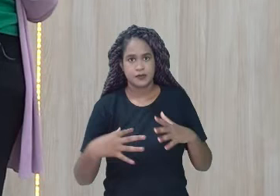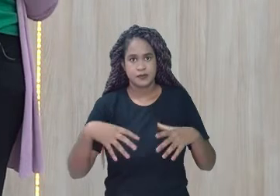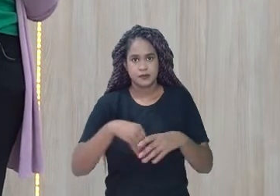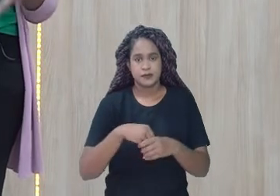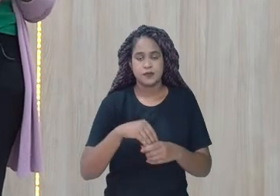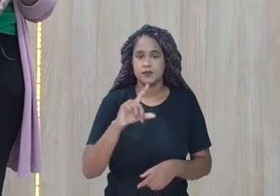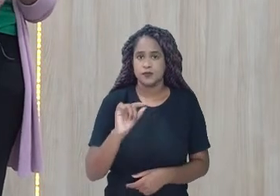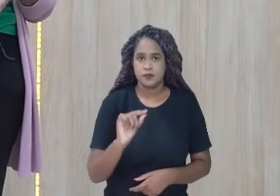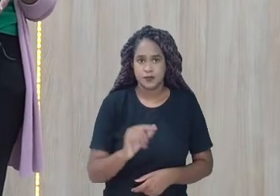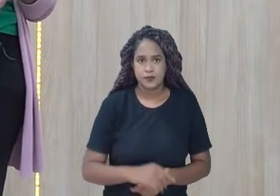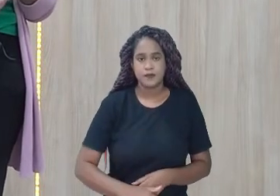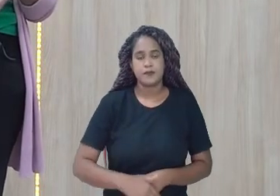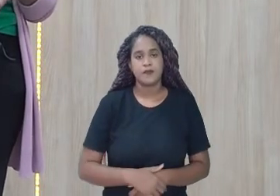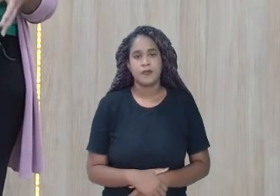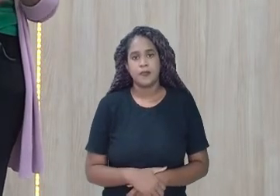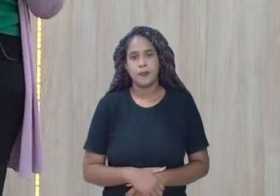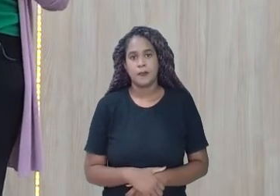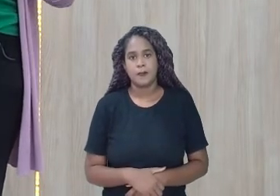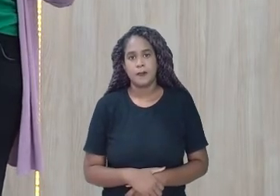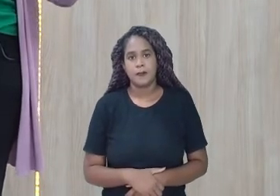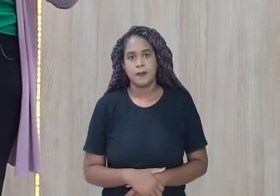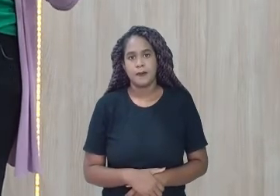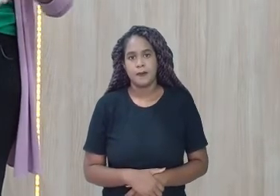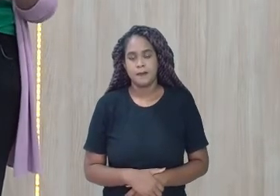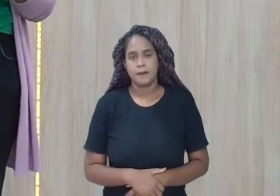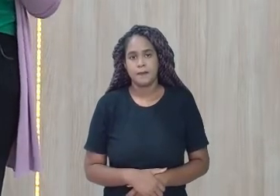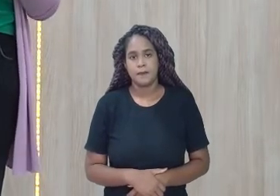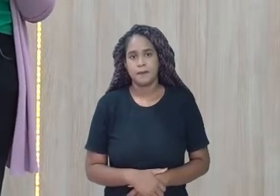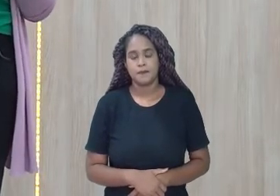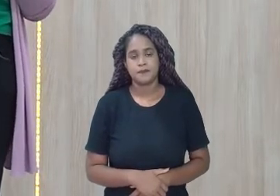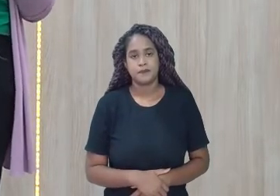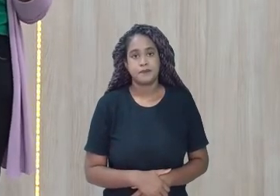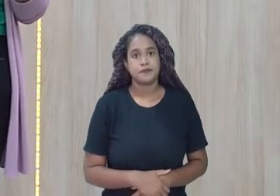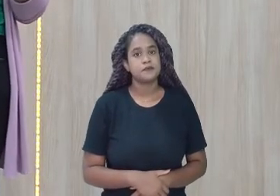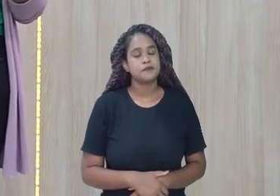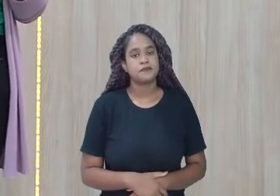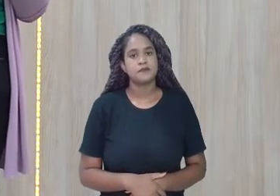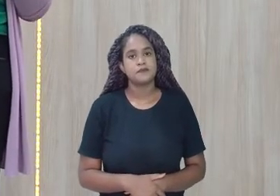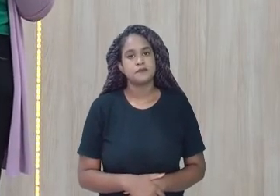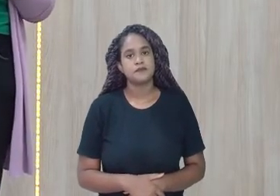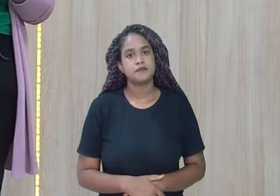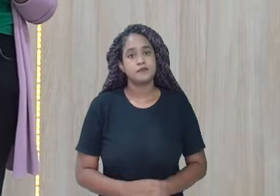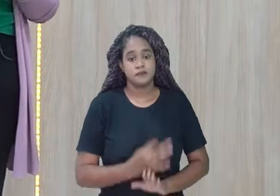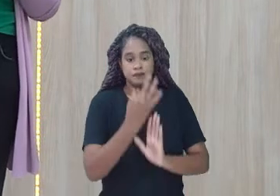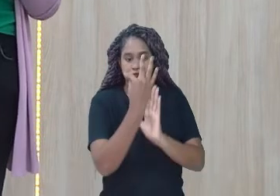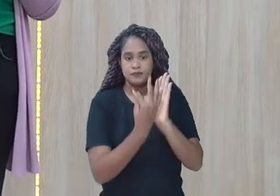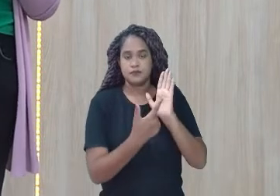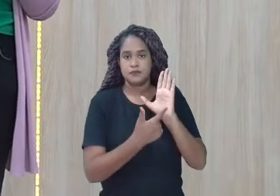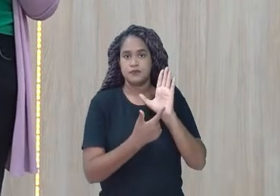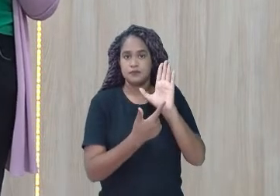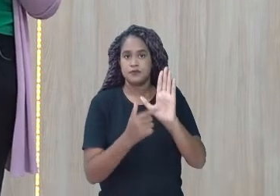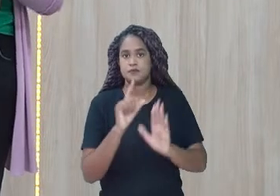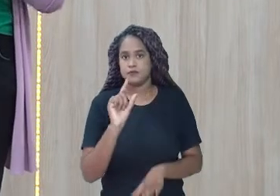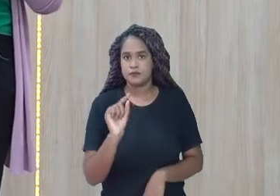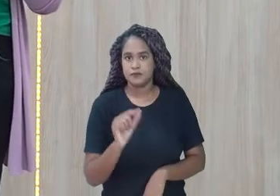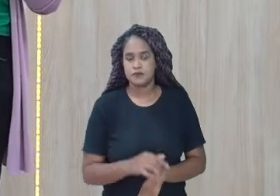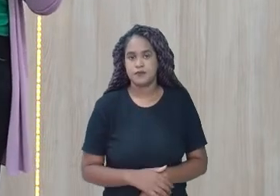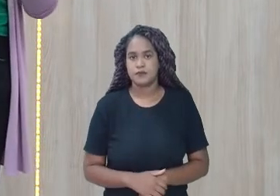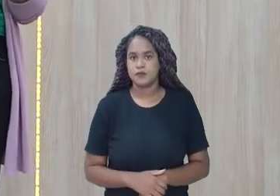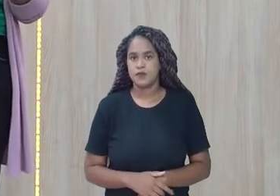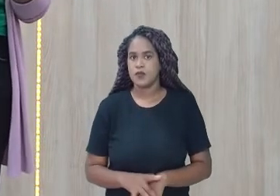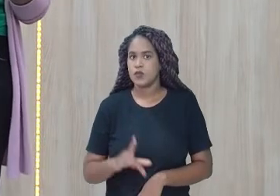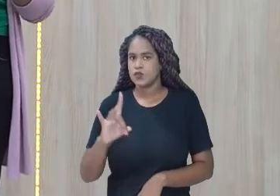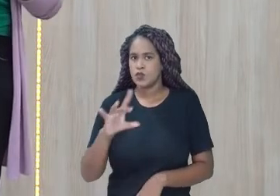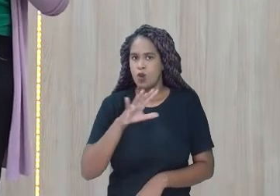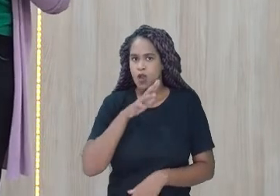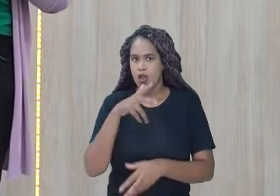fábula exclusivamente, assim, né, particularmente? É que essa fábula apresenta para a gente não apenas